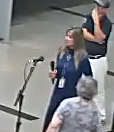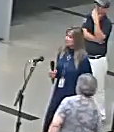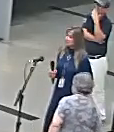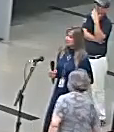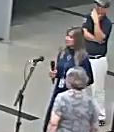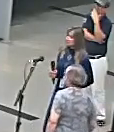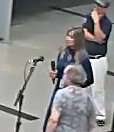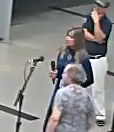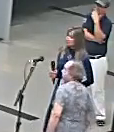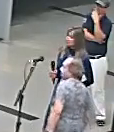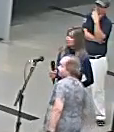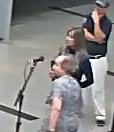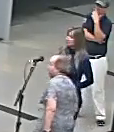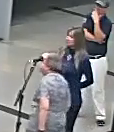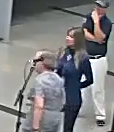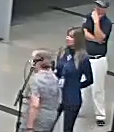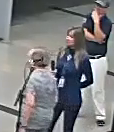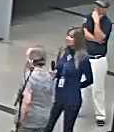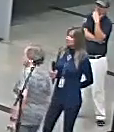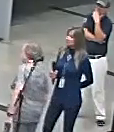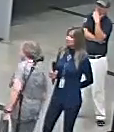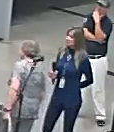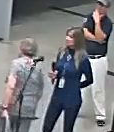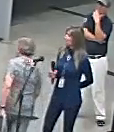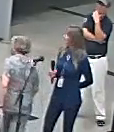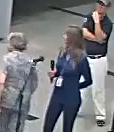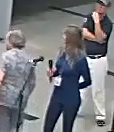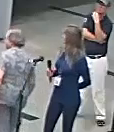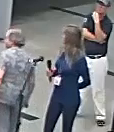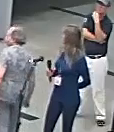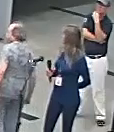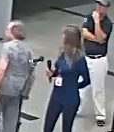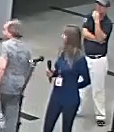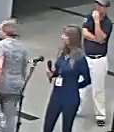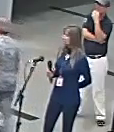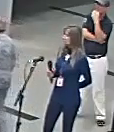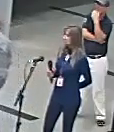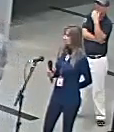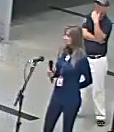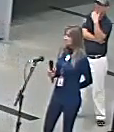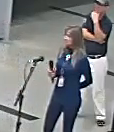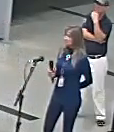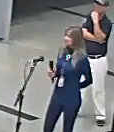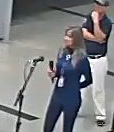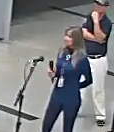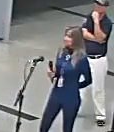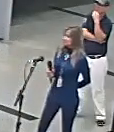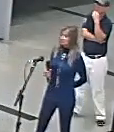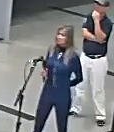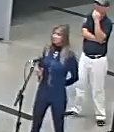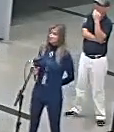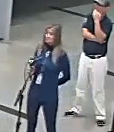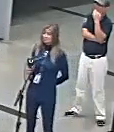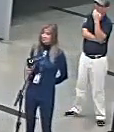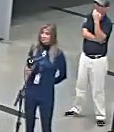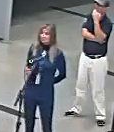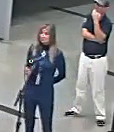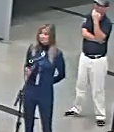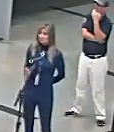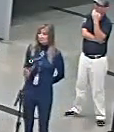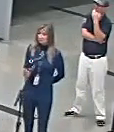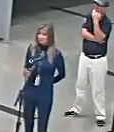aqui eh lembrando também uma outra questão que foi perguntada sobre o ônibus que vai pra